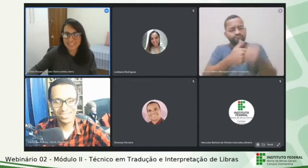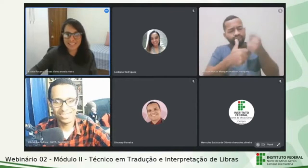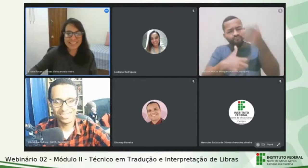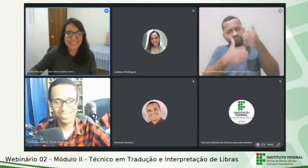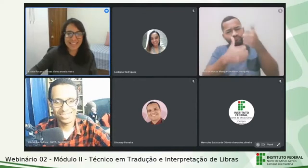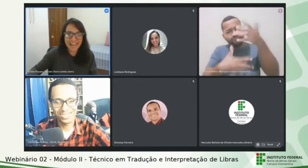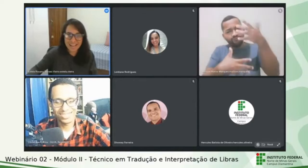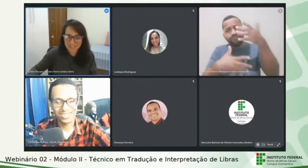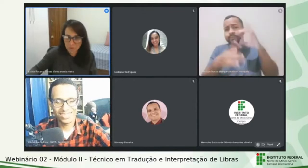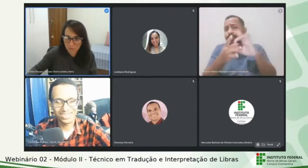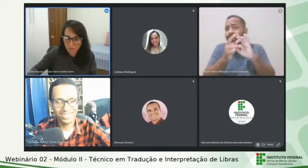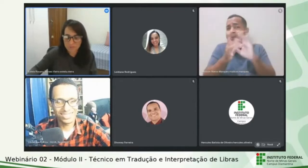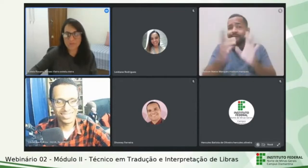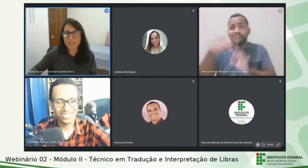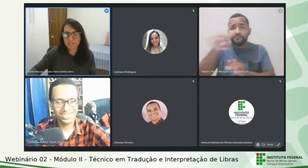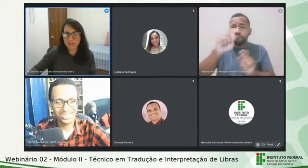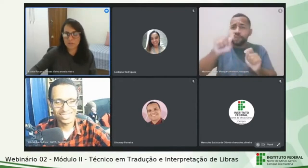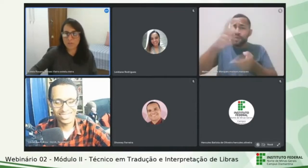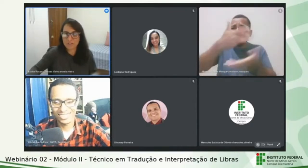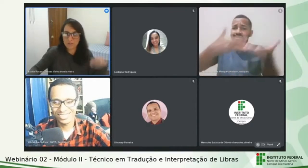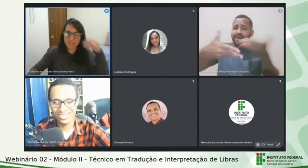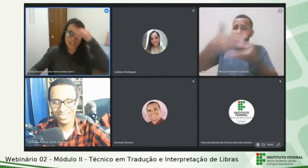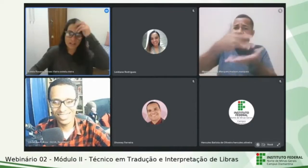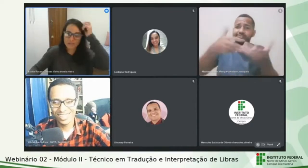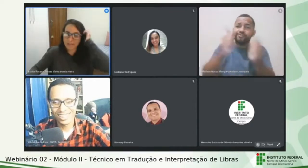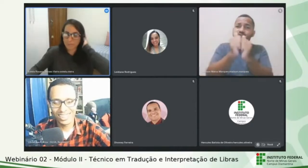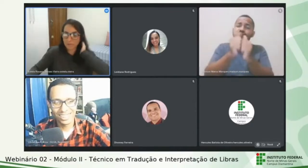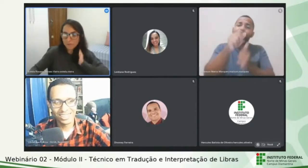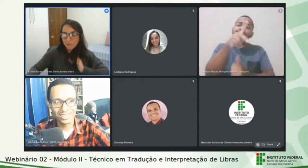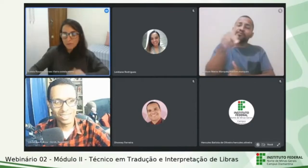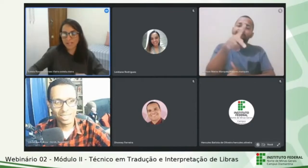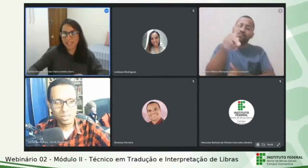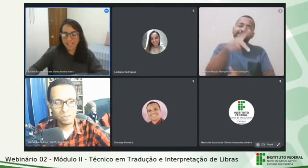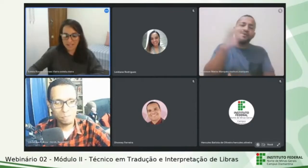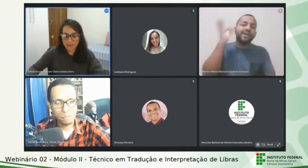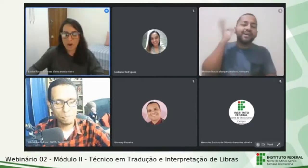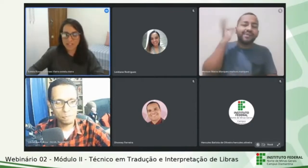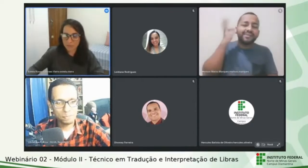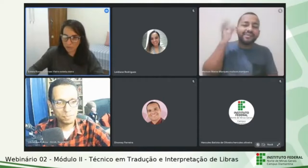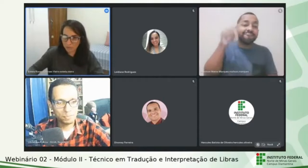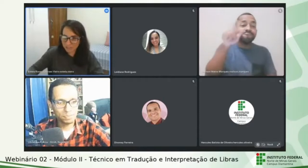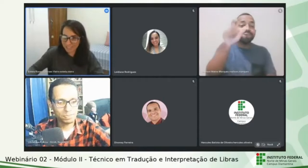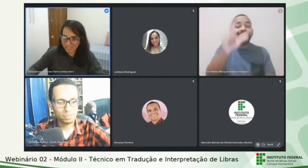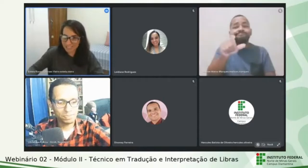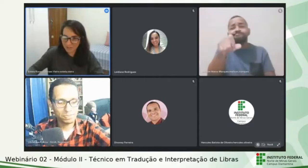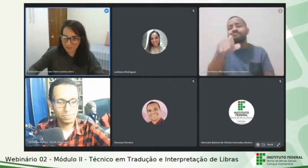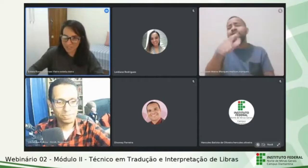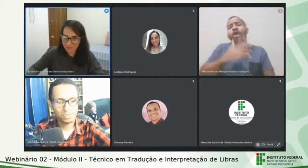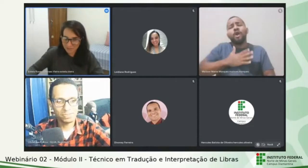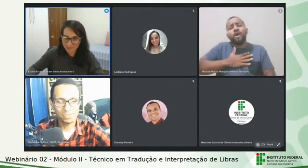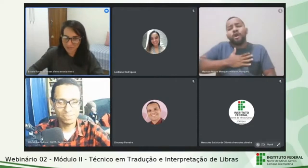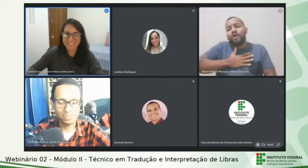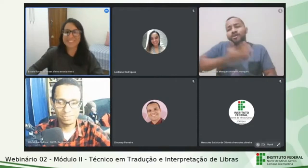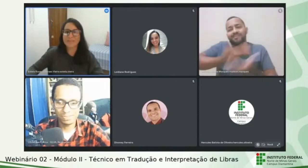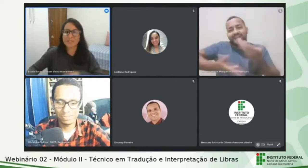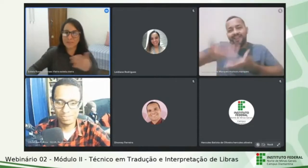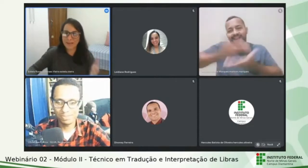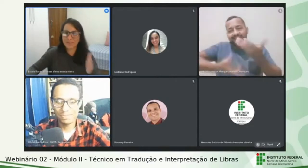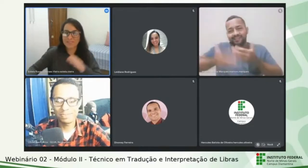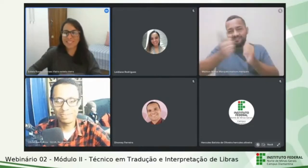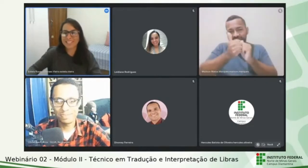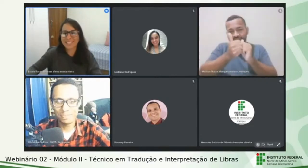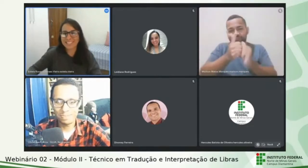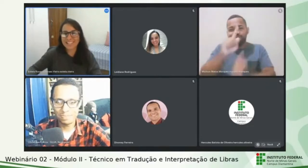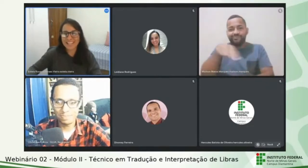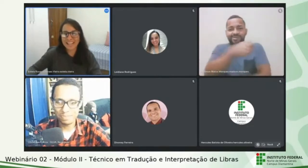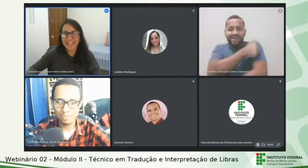eles interajam com o professor Reginaldo. O professor Reginaldo gosta muito de interação com os alunos. Então, espero